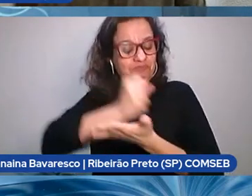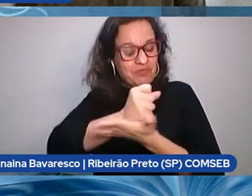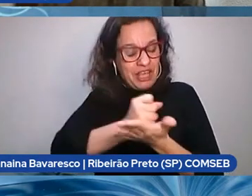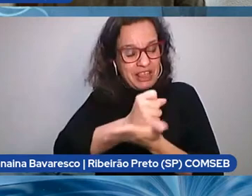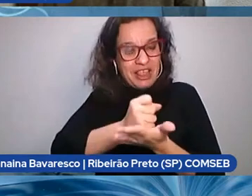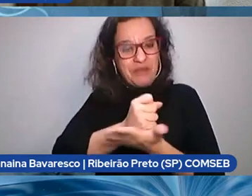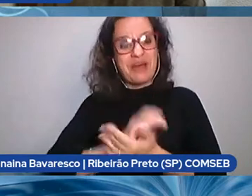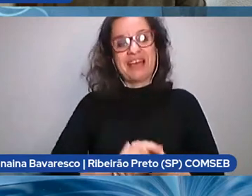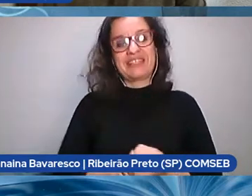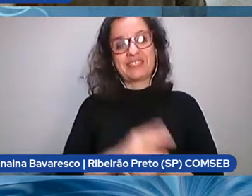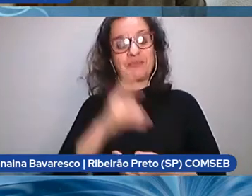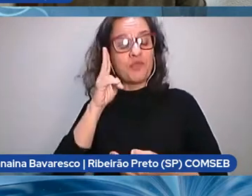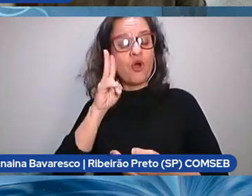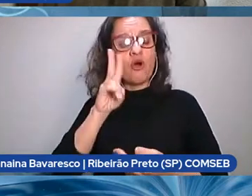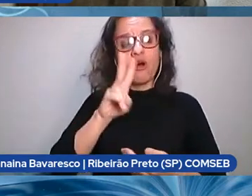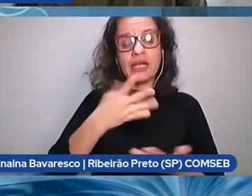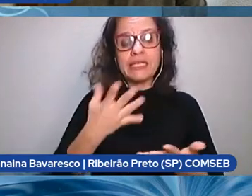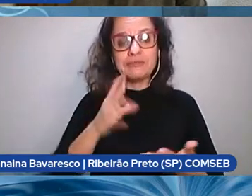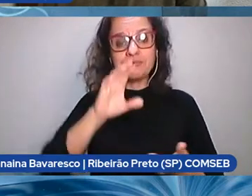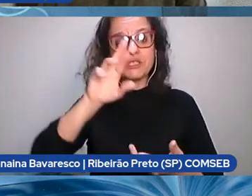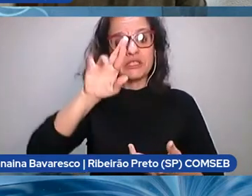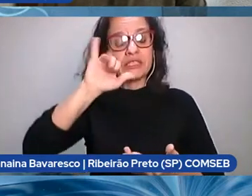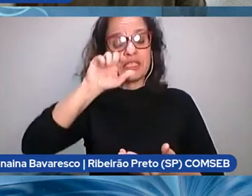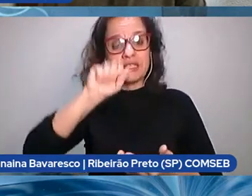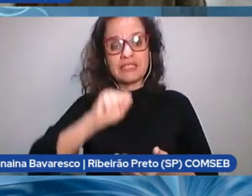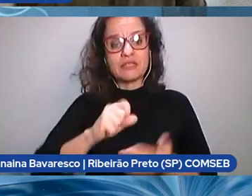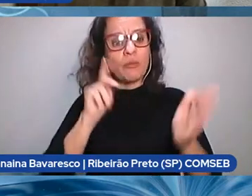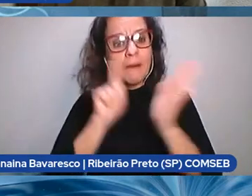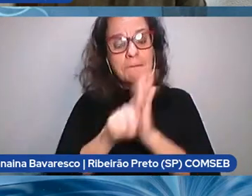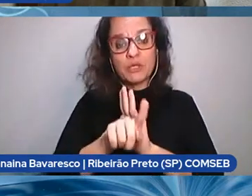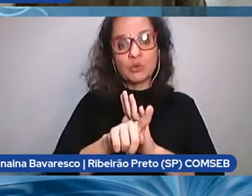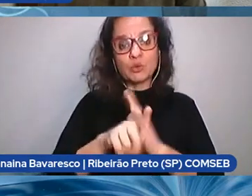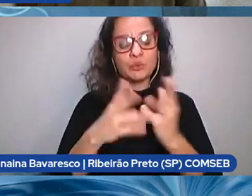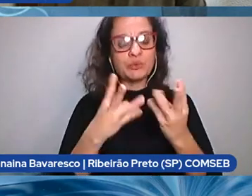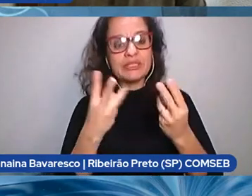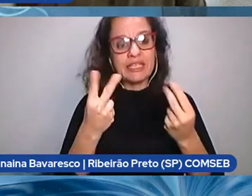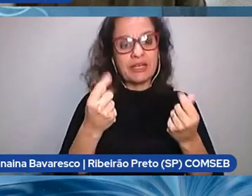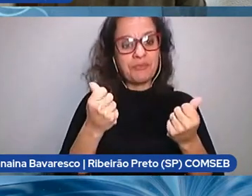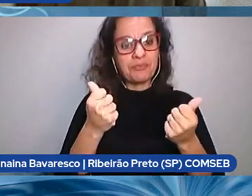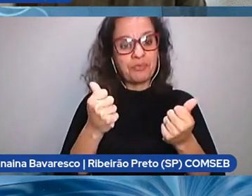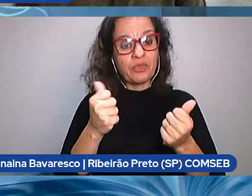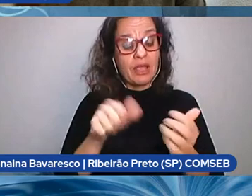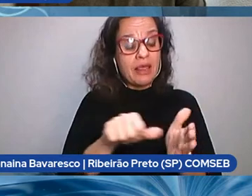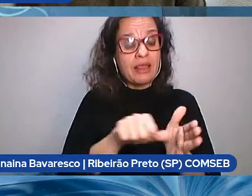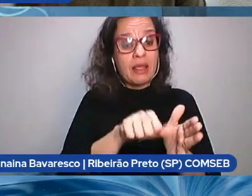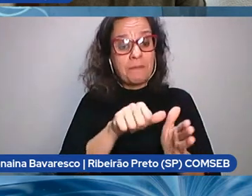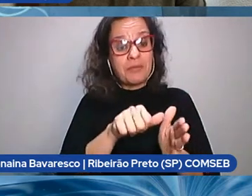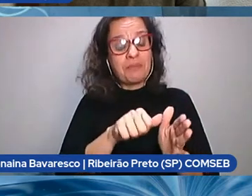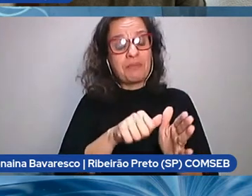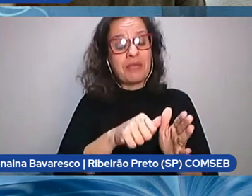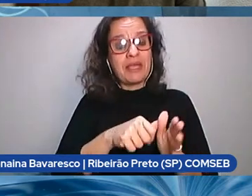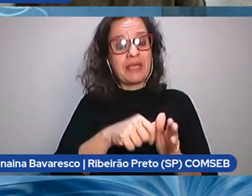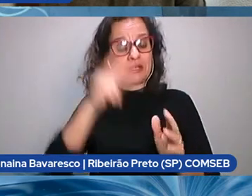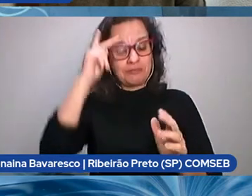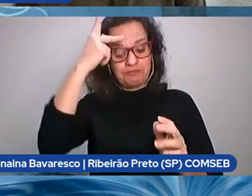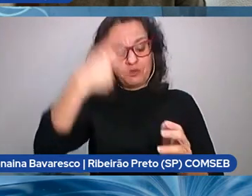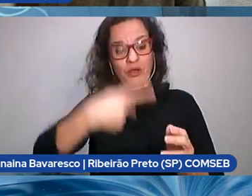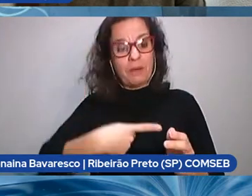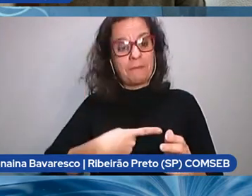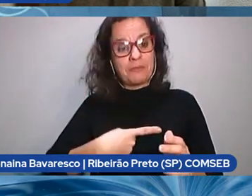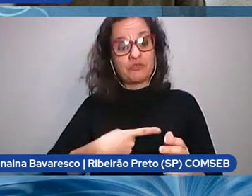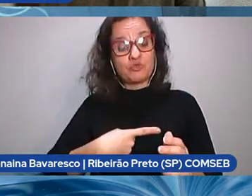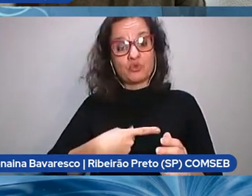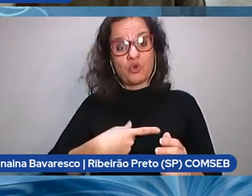Olha só, Cris, como a pergunta está assim, na primeira pessoa do plural, nós